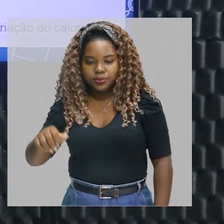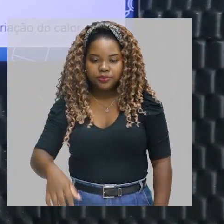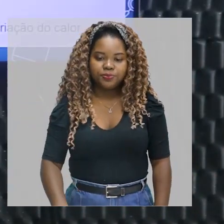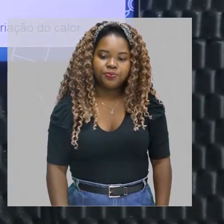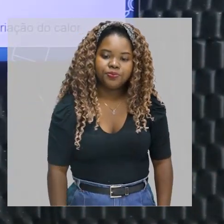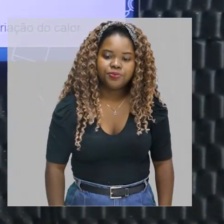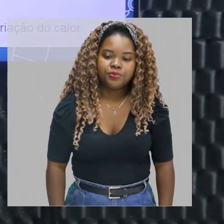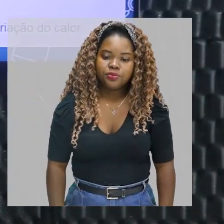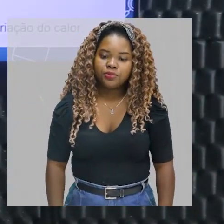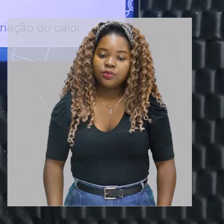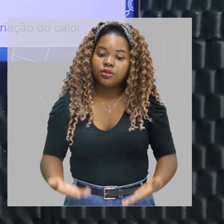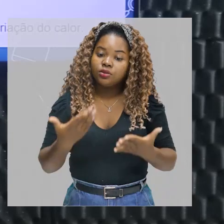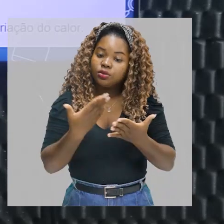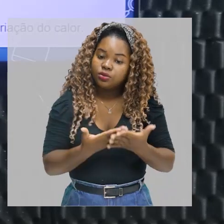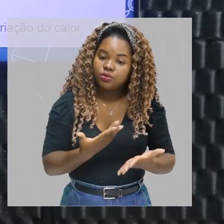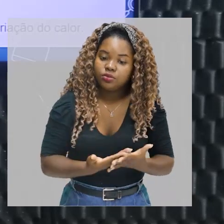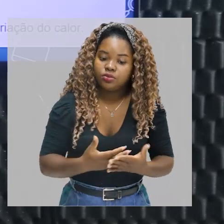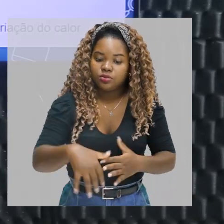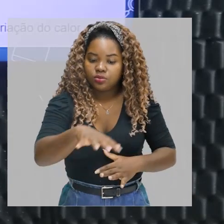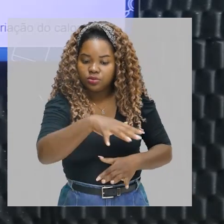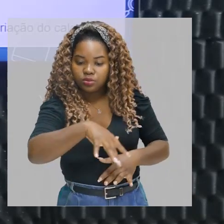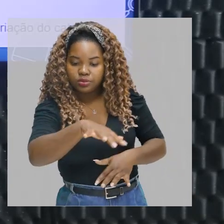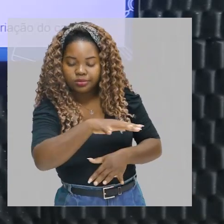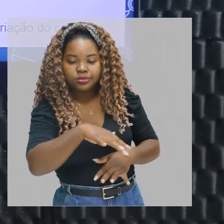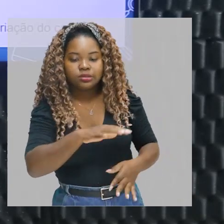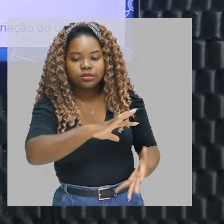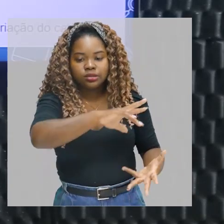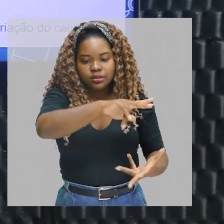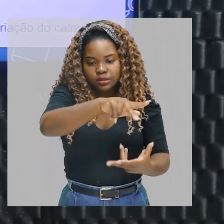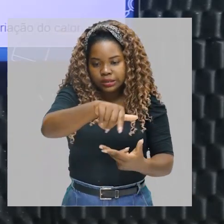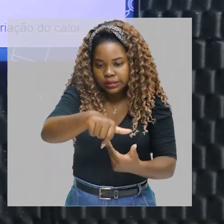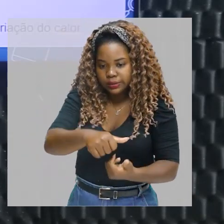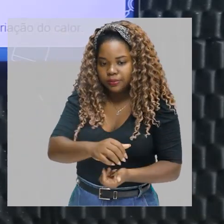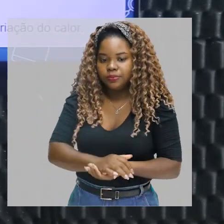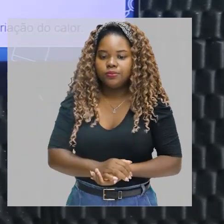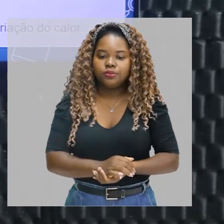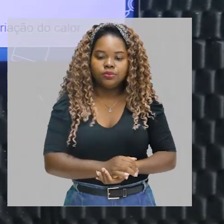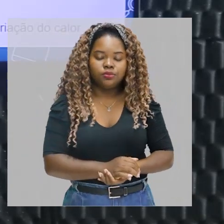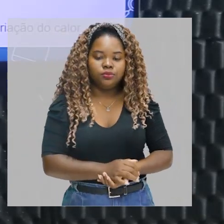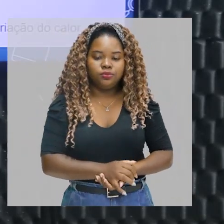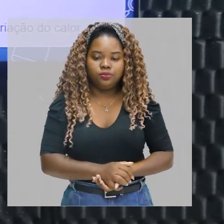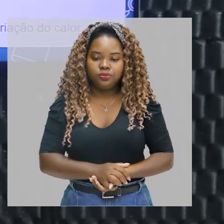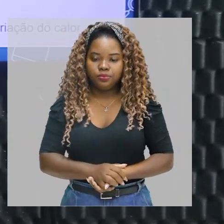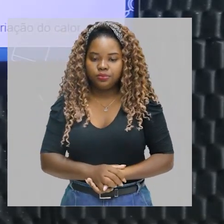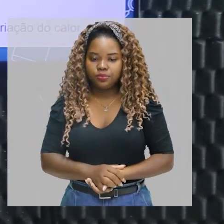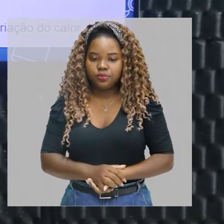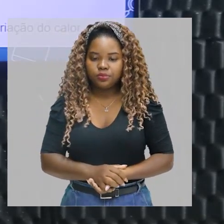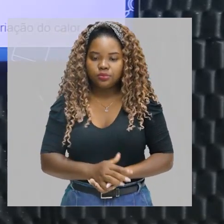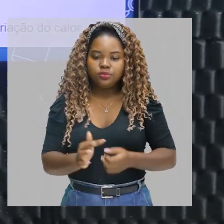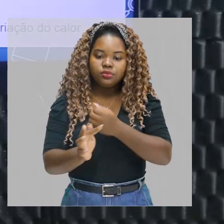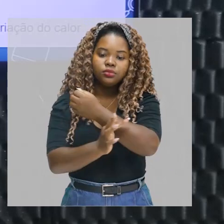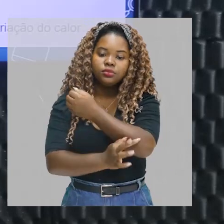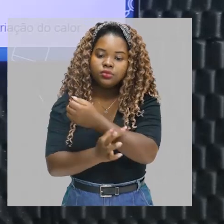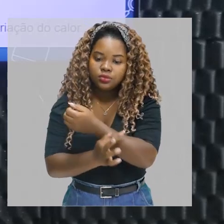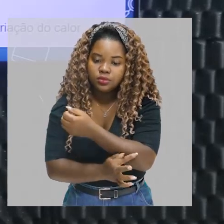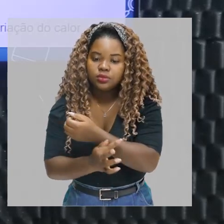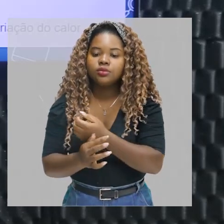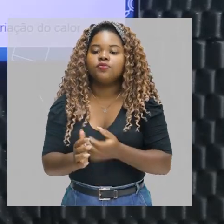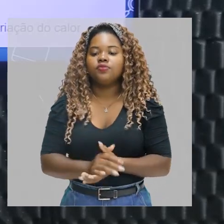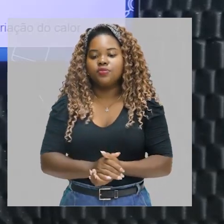ela vai estudar a natureza. Então ela leva isso na essência, na palavra, tá ok? Então physis